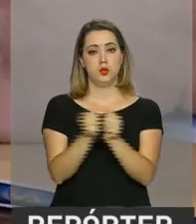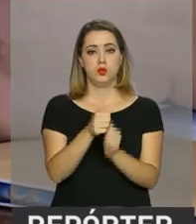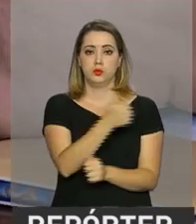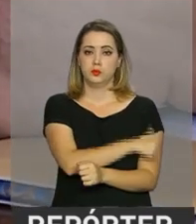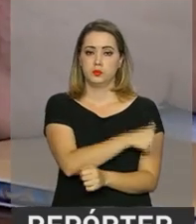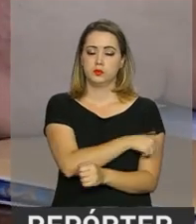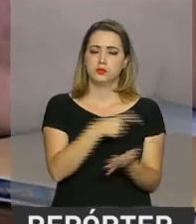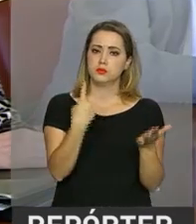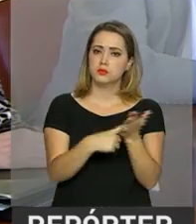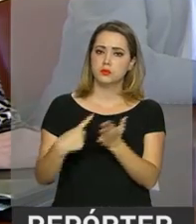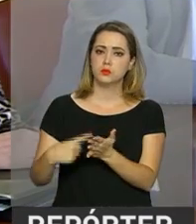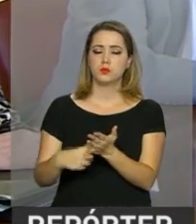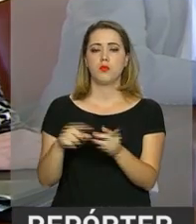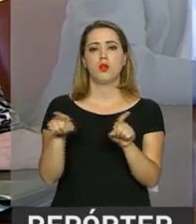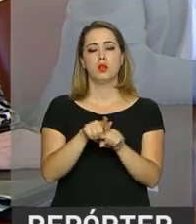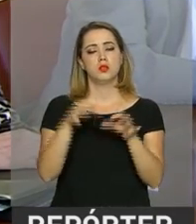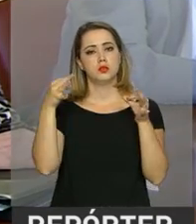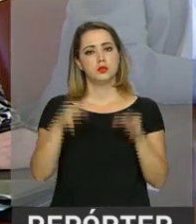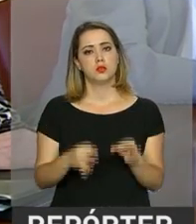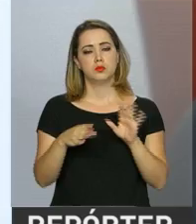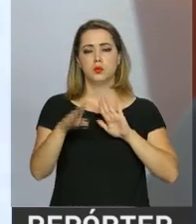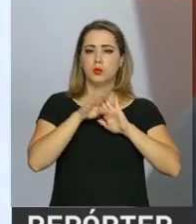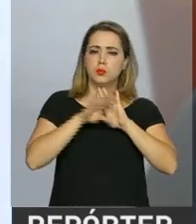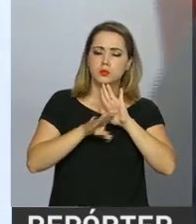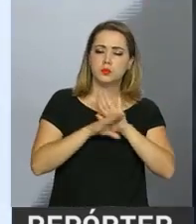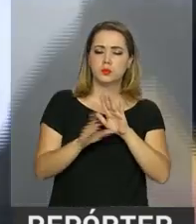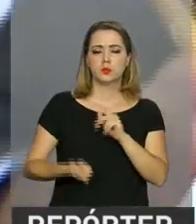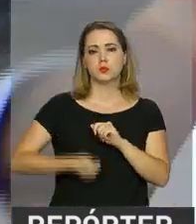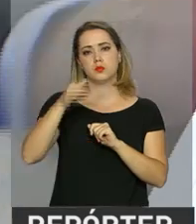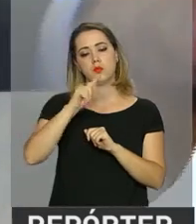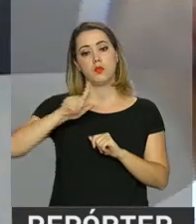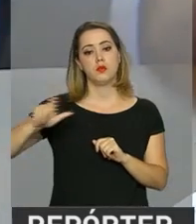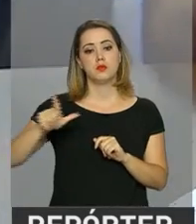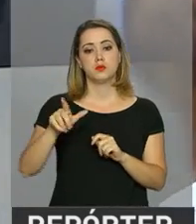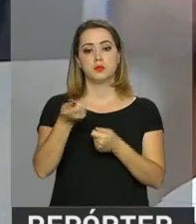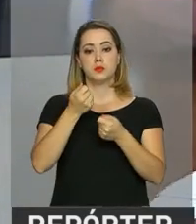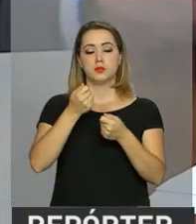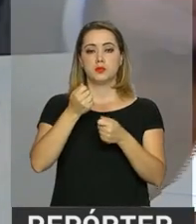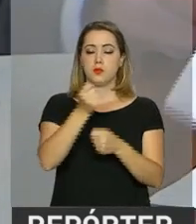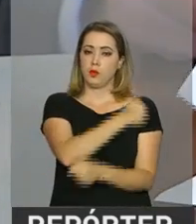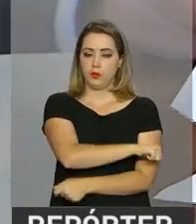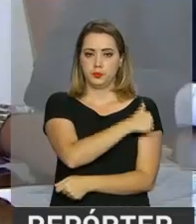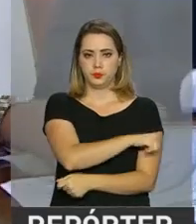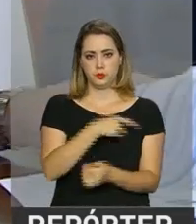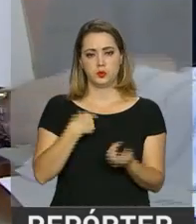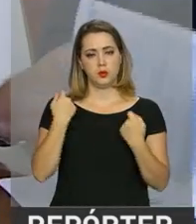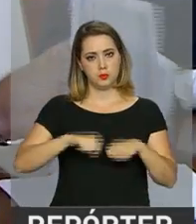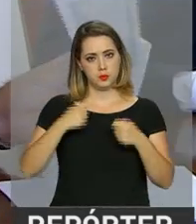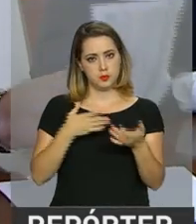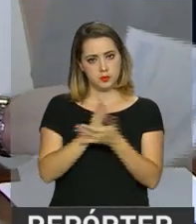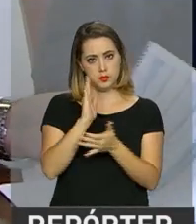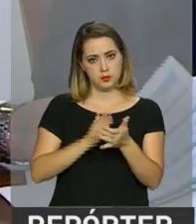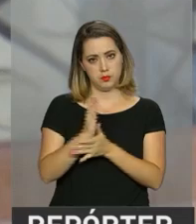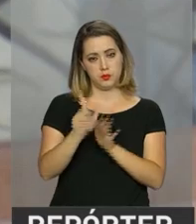assinaram um termo de compromisso para pôr em prática o plano de recuperação fiscal do Estado as medidas estão condicionadas à aprovação